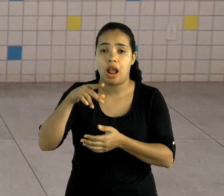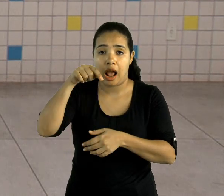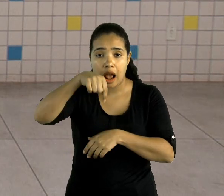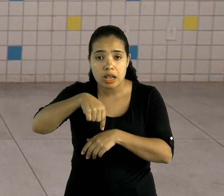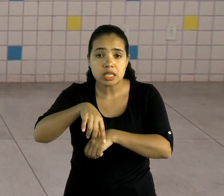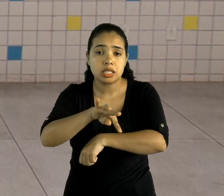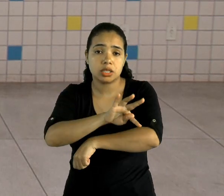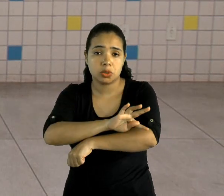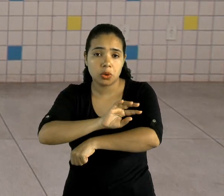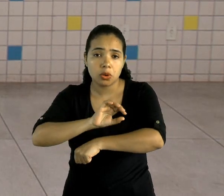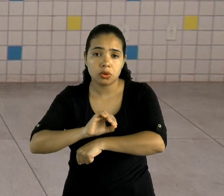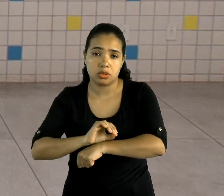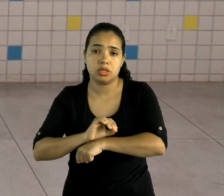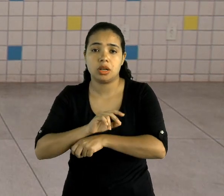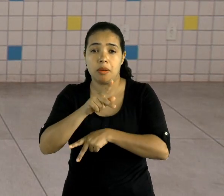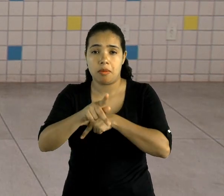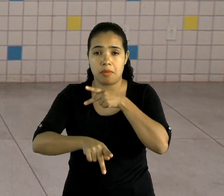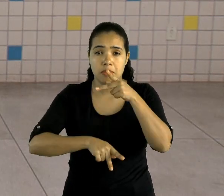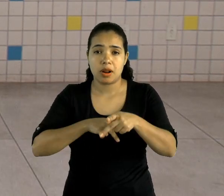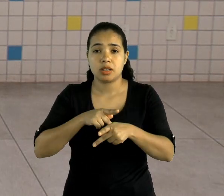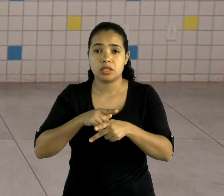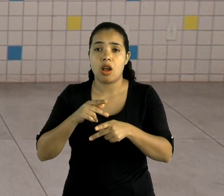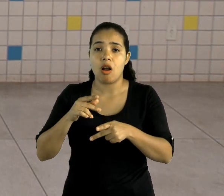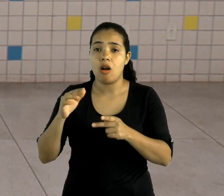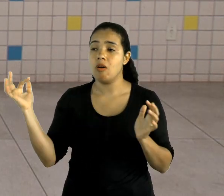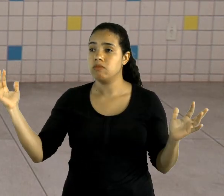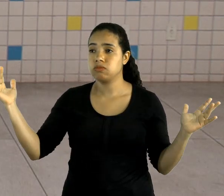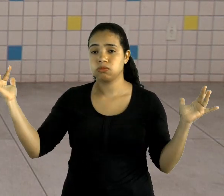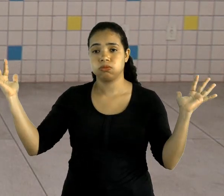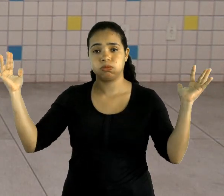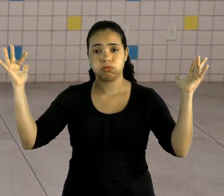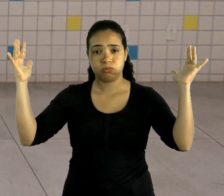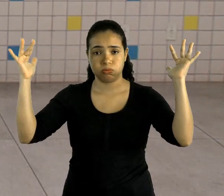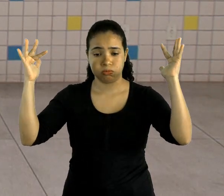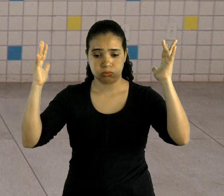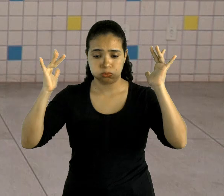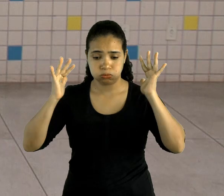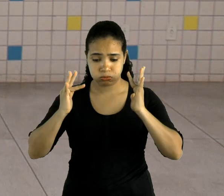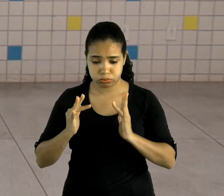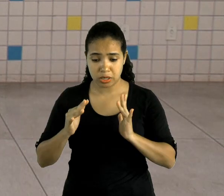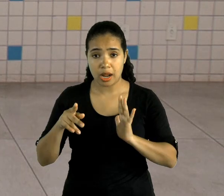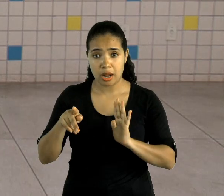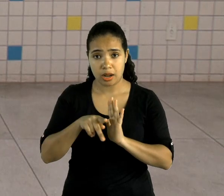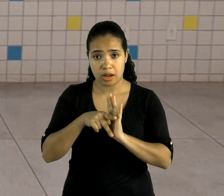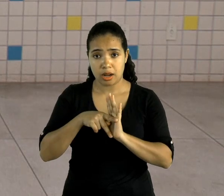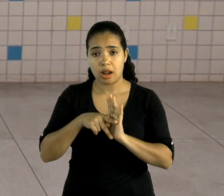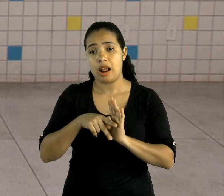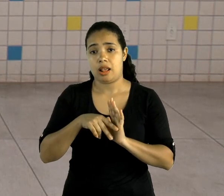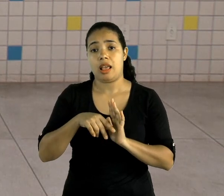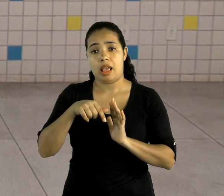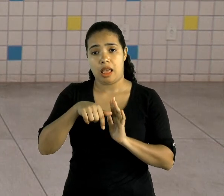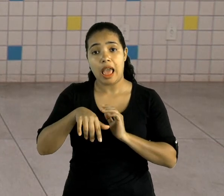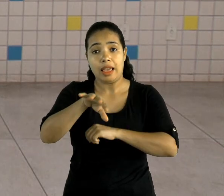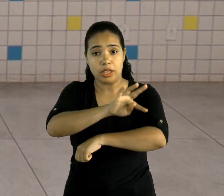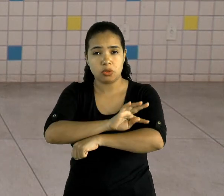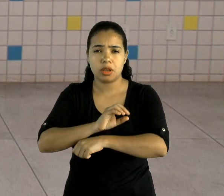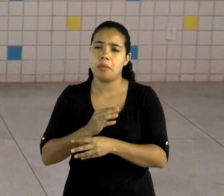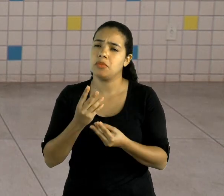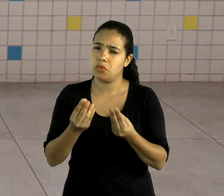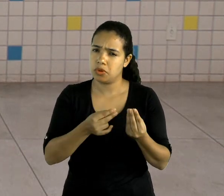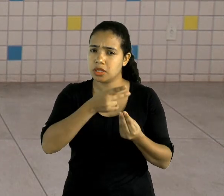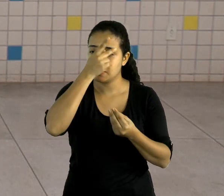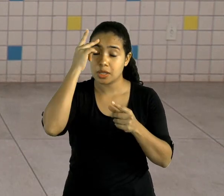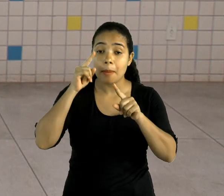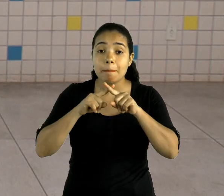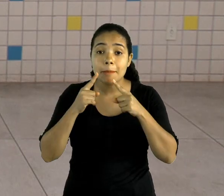ele é formado por pessoas que vieram de outros locais. Claro que aqui no Tocantins já existia muita gente da região,